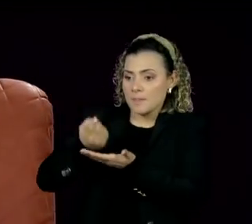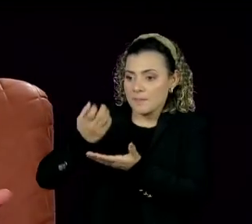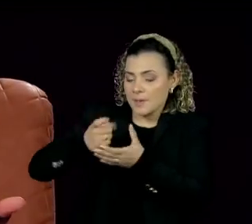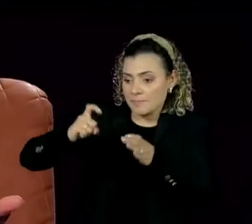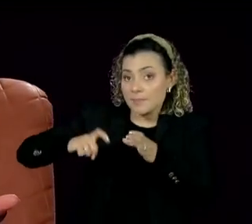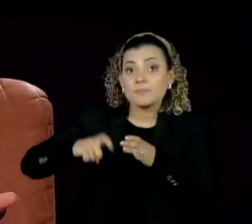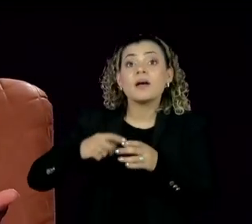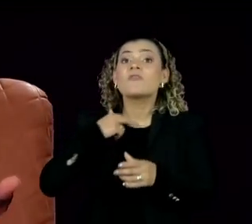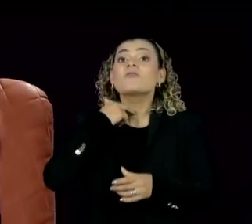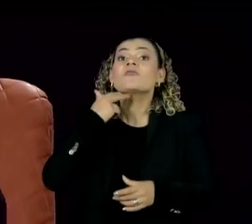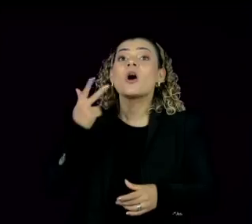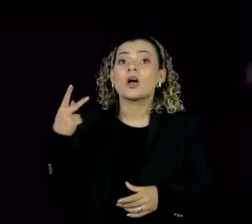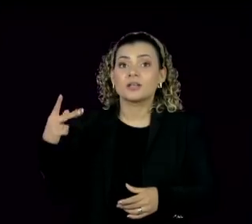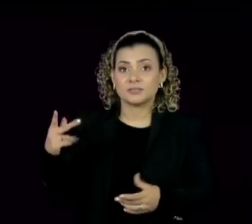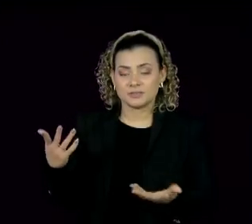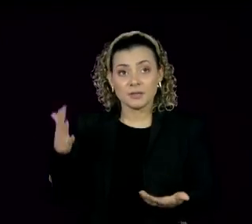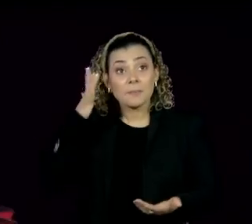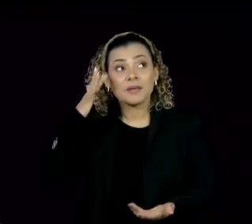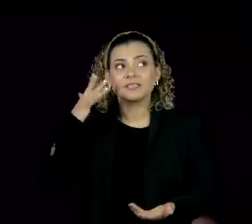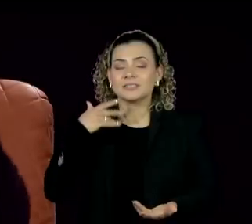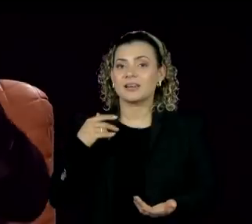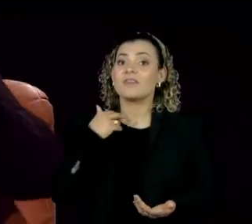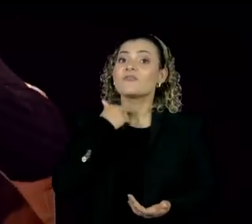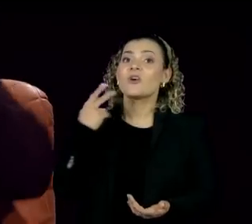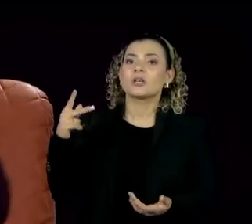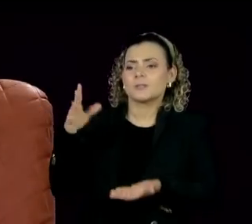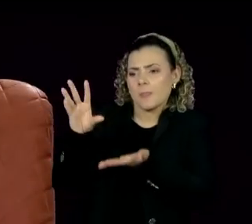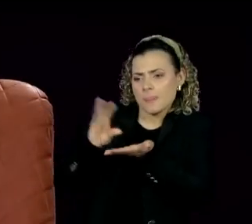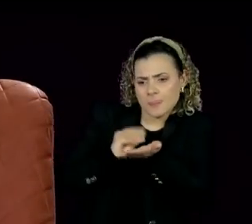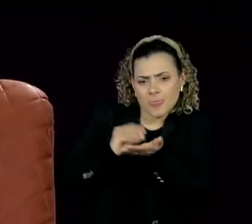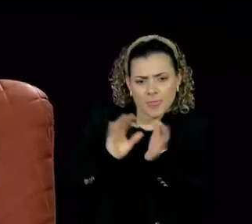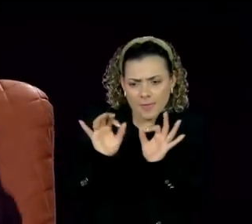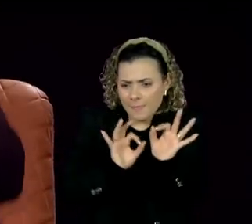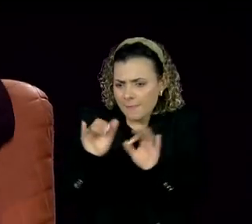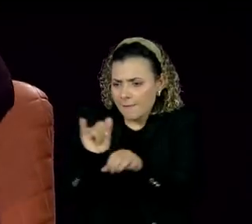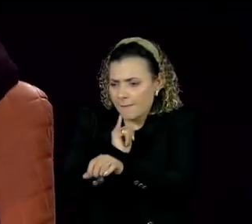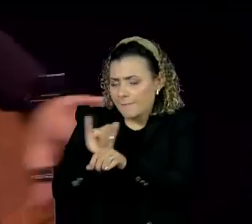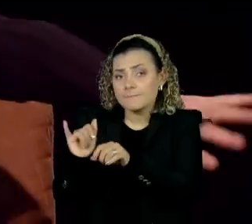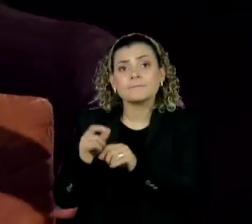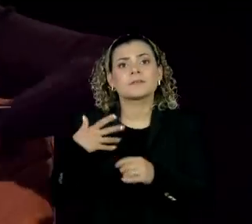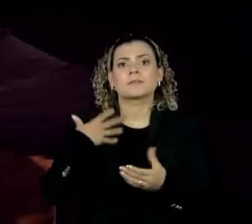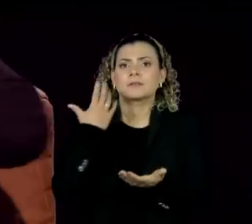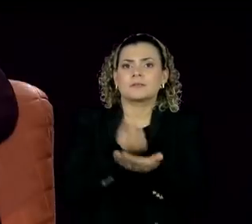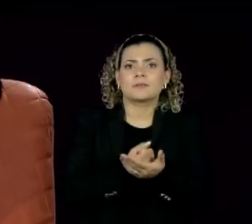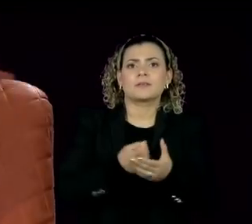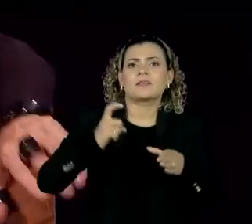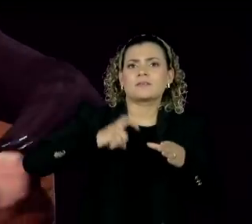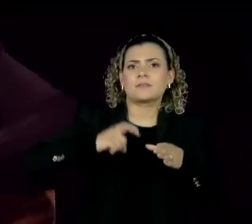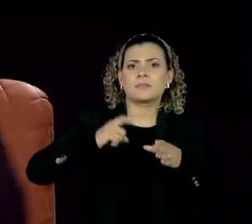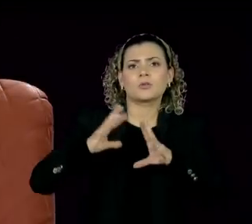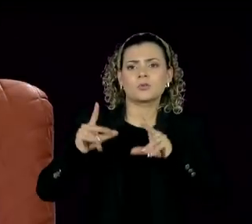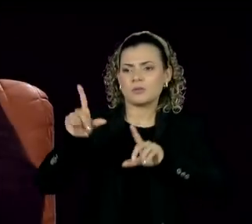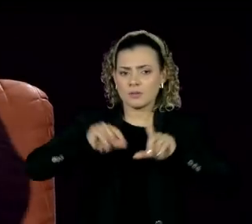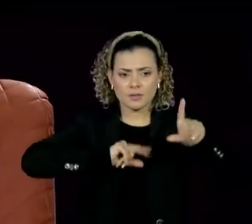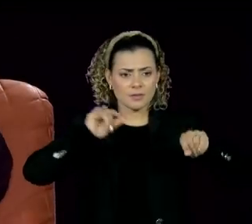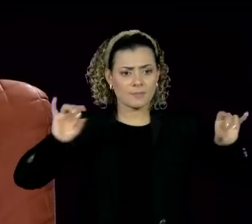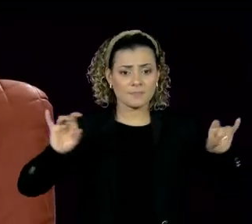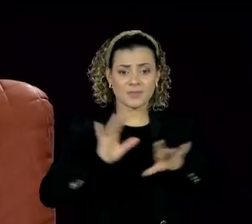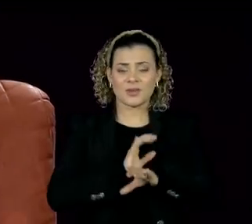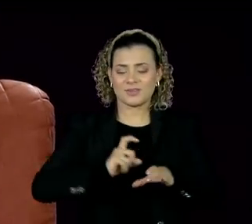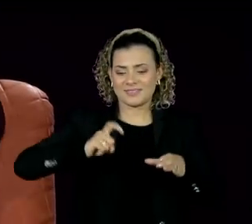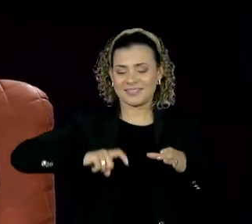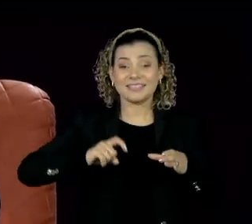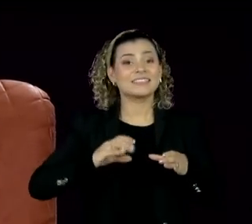a voz das pessoas, né, aqueles loucos. Sampleava a voz das pessoas, tudo. Aí botamos no disco tudo que a gente queria, o disco